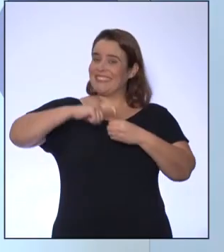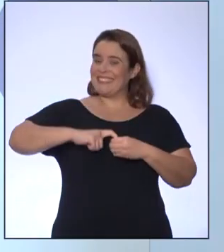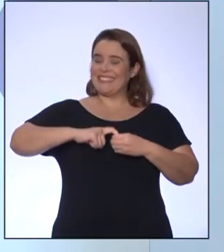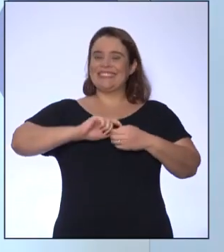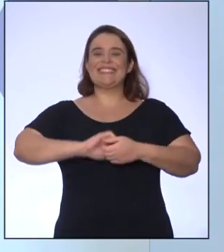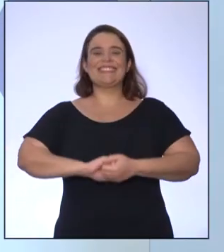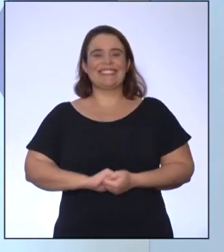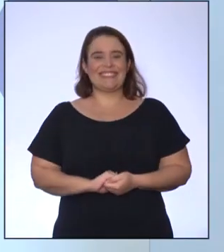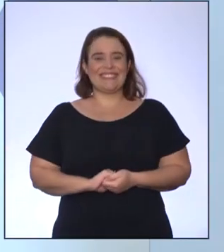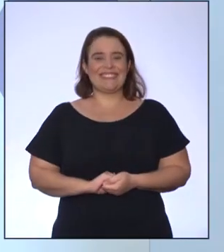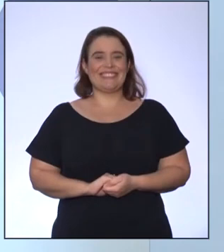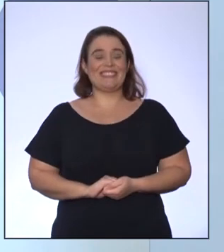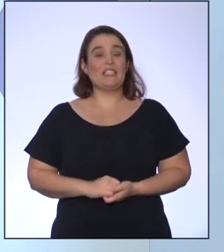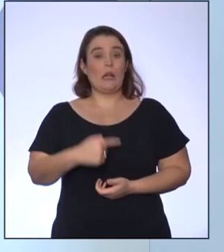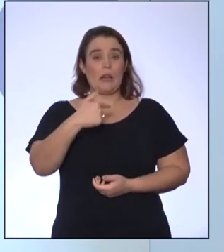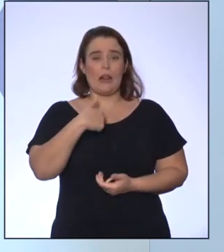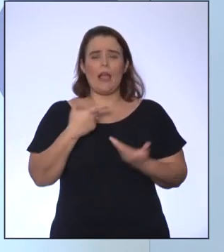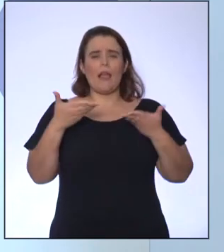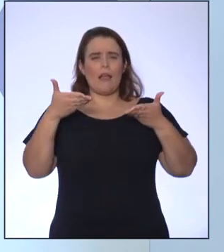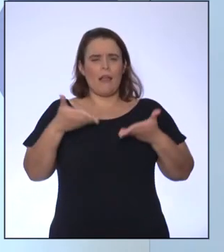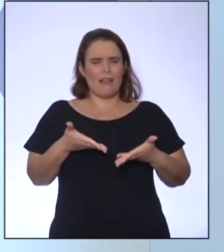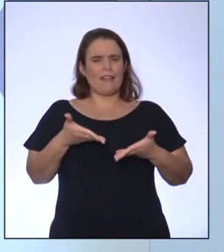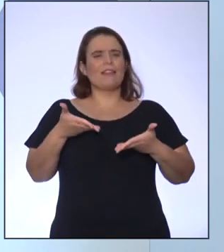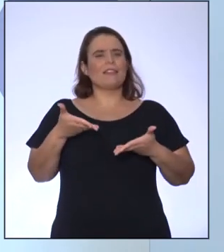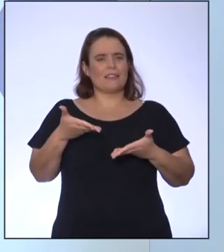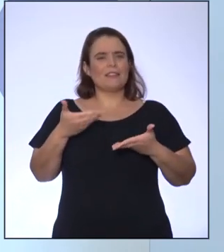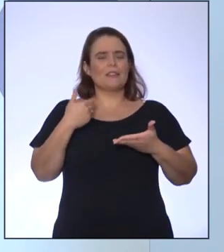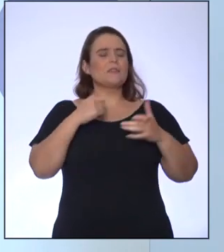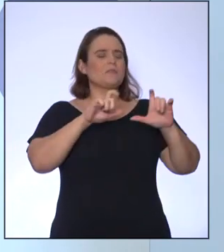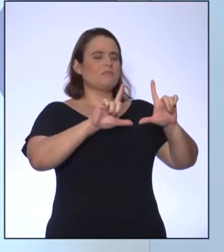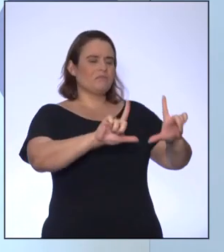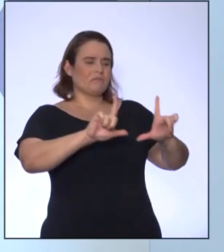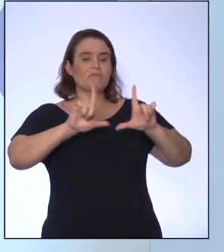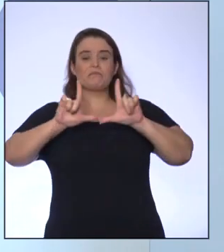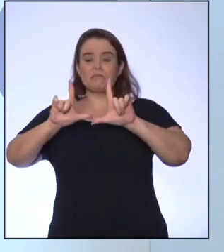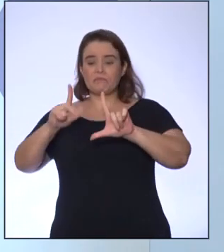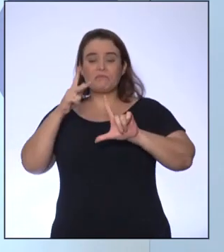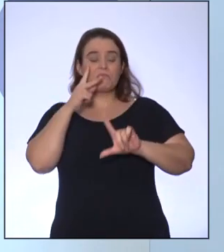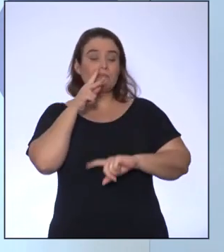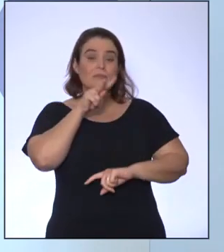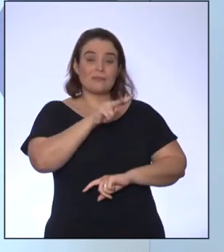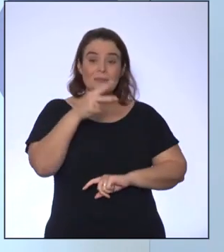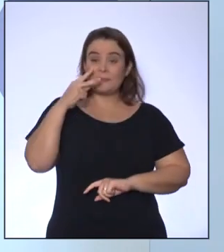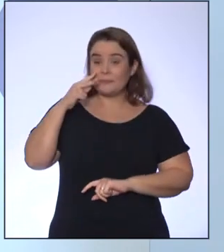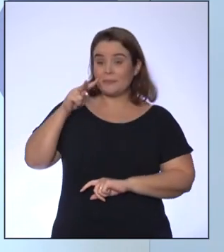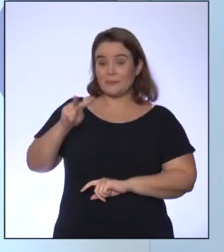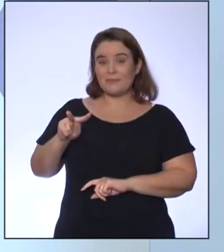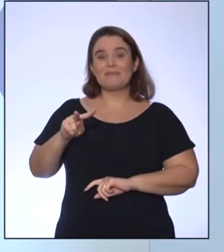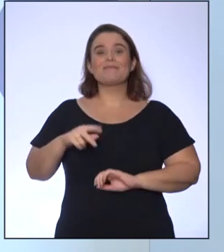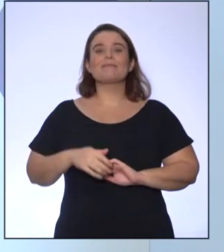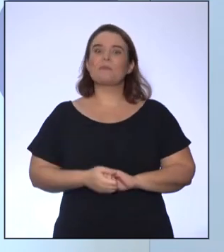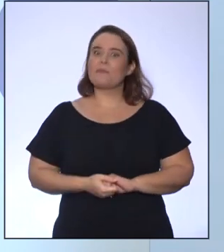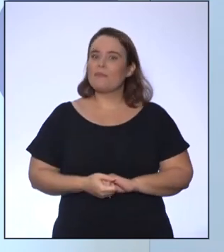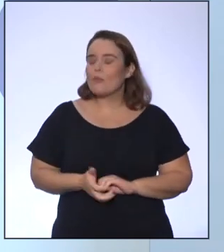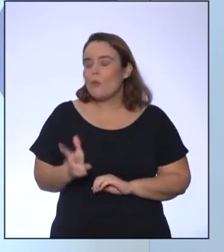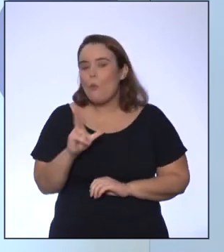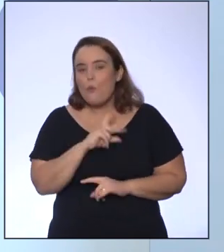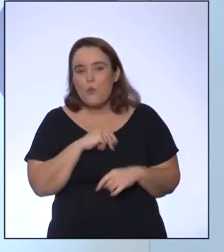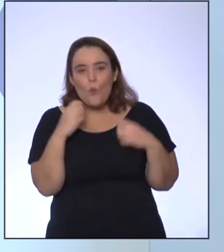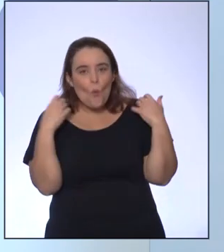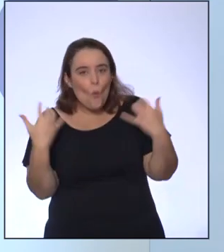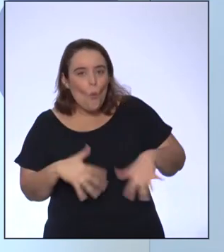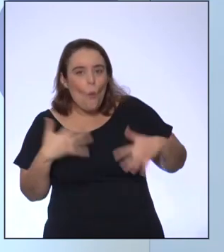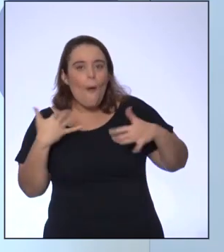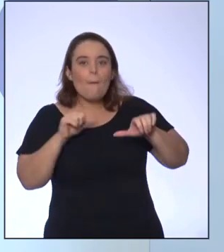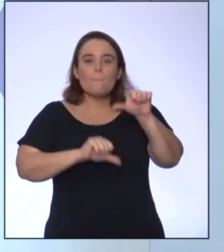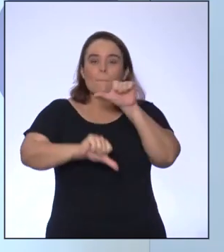Voltamos. Eu estou aqui, observei as duas paisagens e a gente consegue ver o quanto mudou na Avenida Paulista,